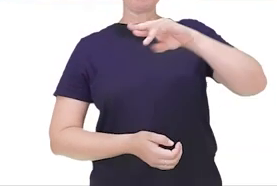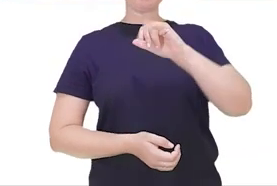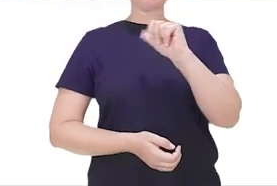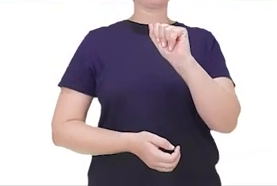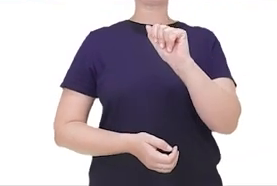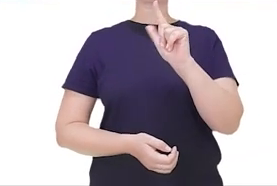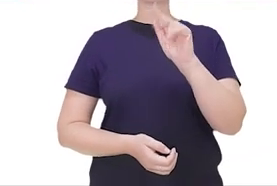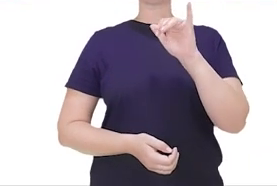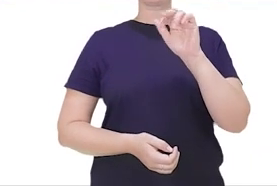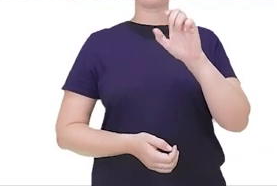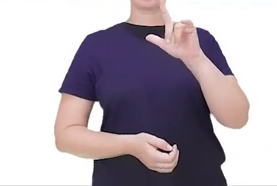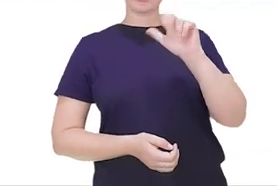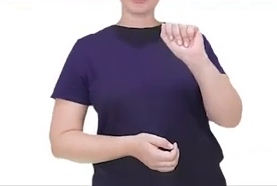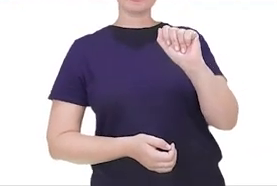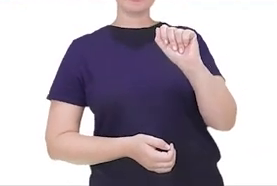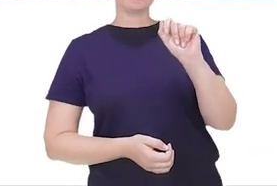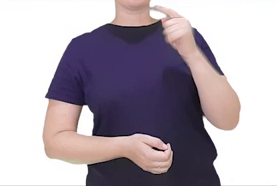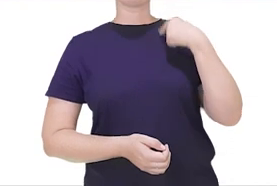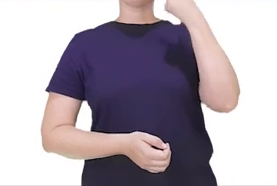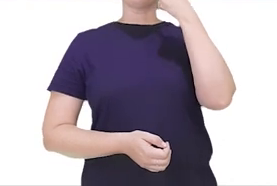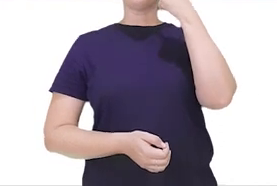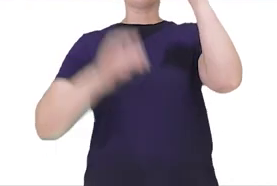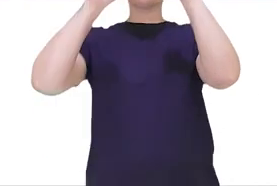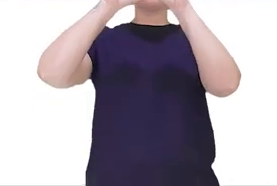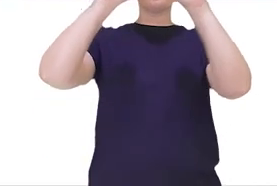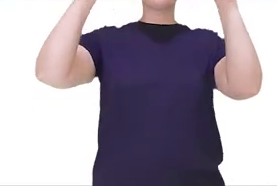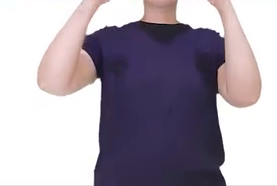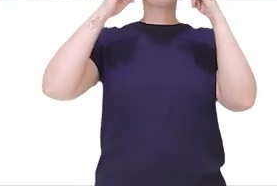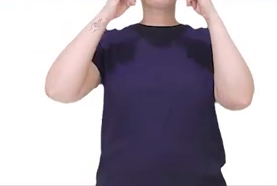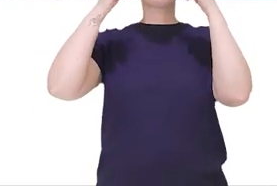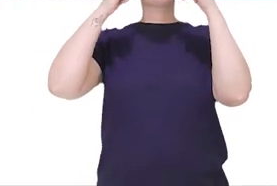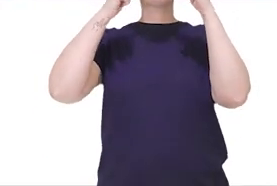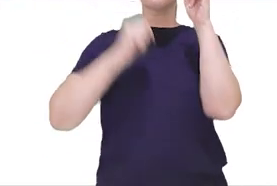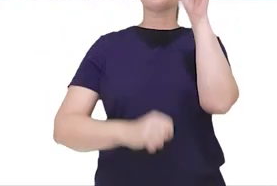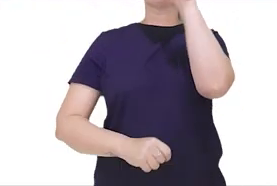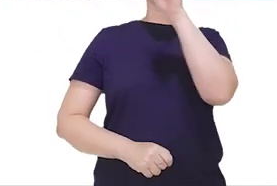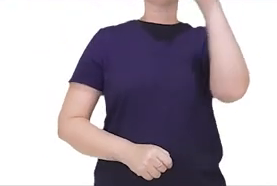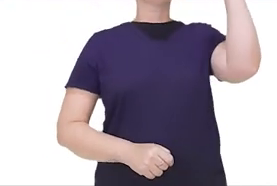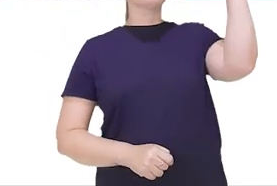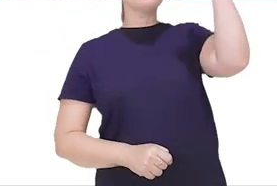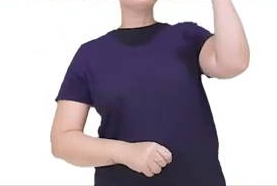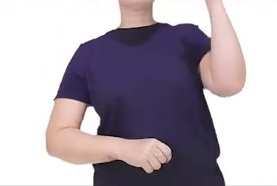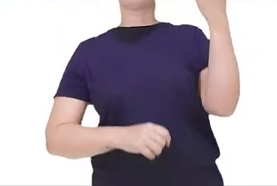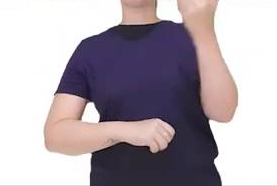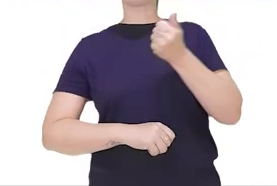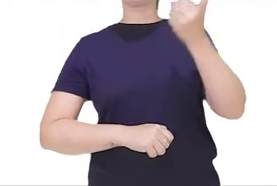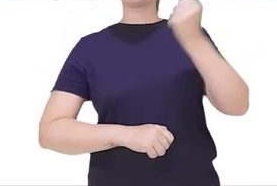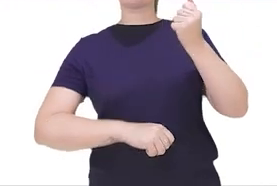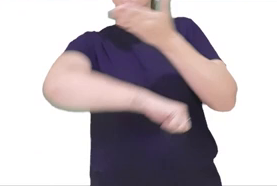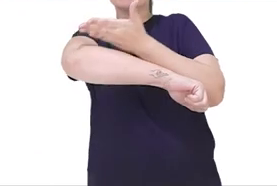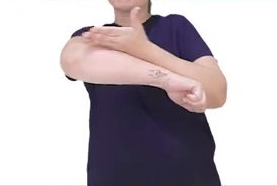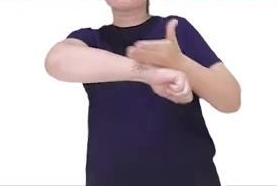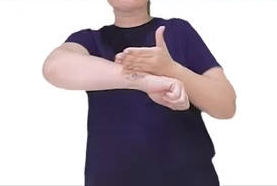Maria Gabriela, né? Maria Gabriela, olha só, a gente enxerga o que chega nos nossos olhos. A luz do sol, ela é